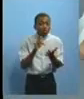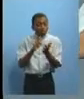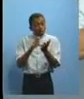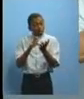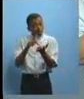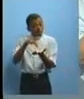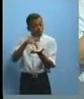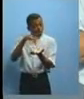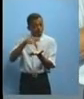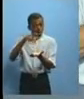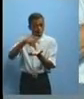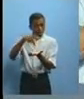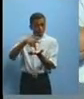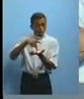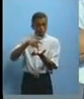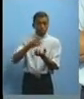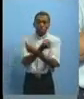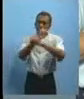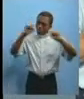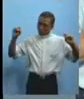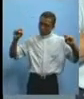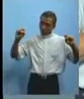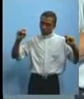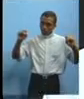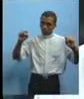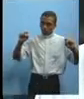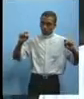pelo mal Vamos colher o castigo